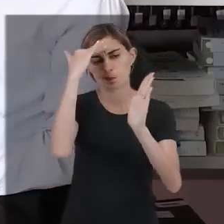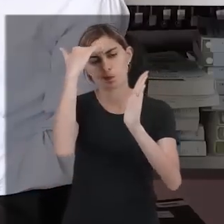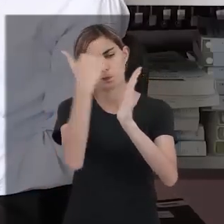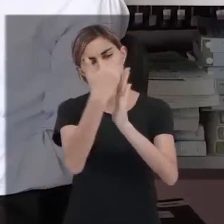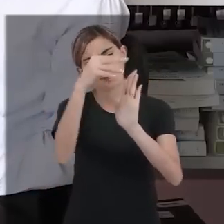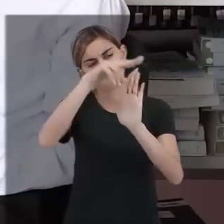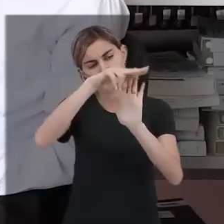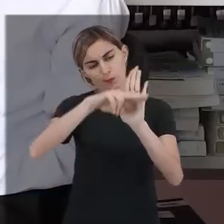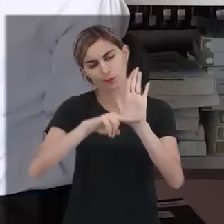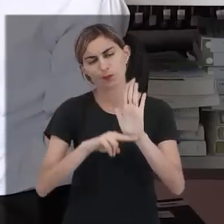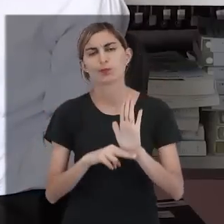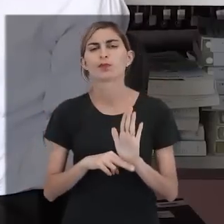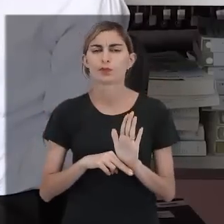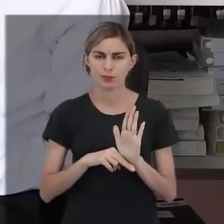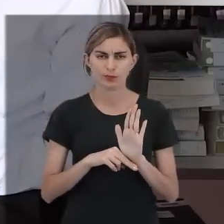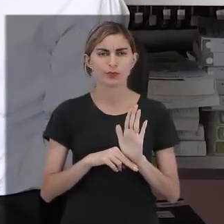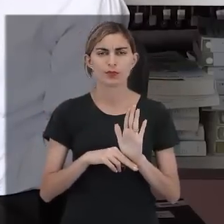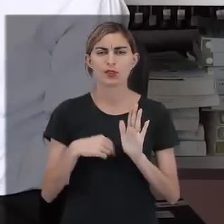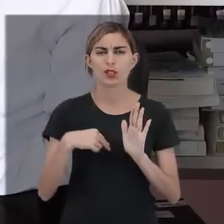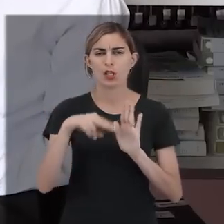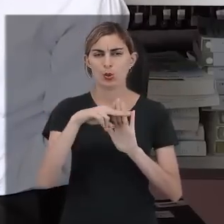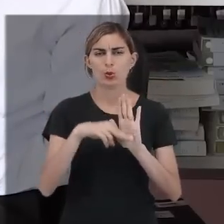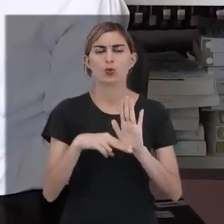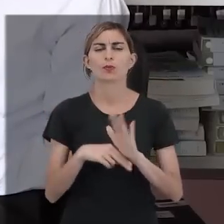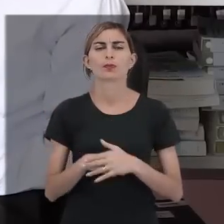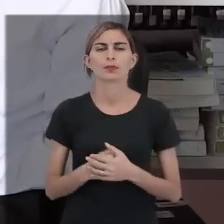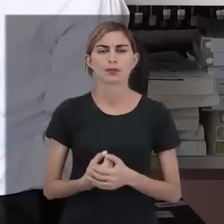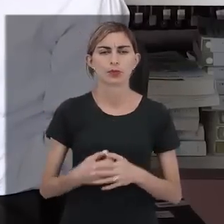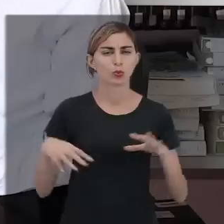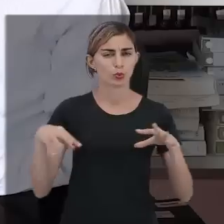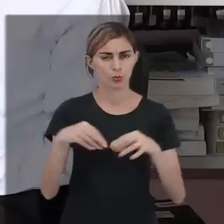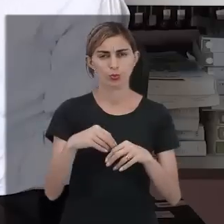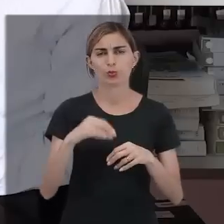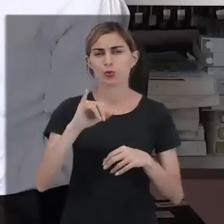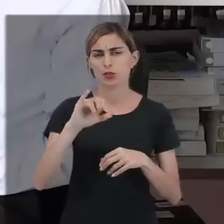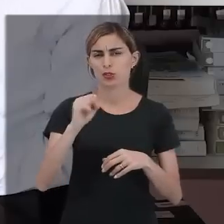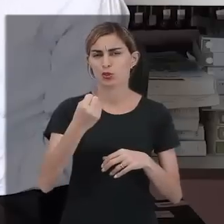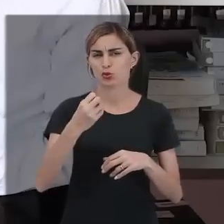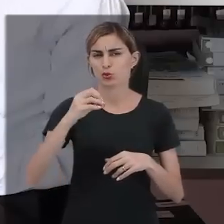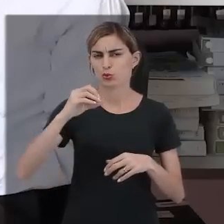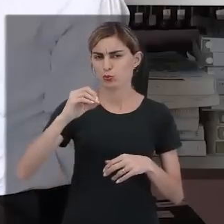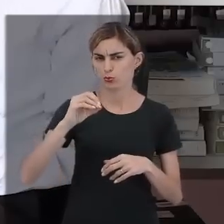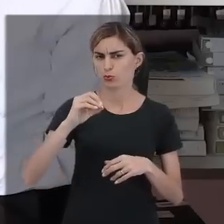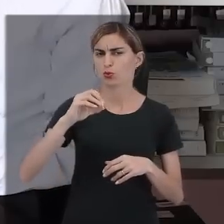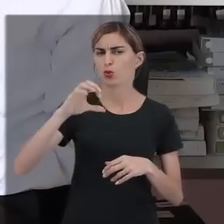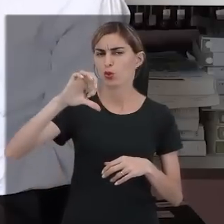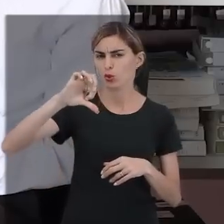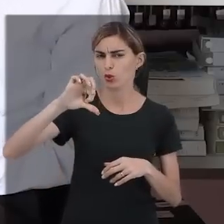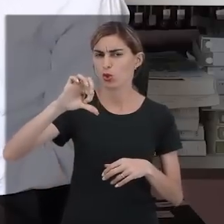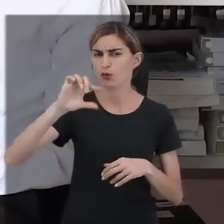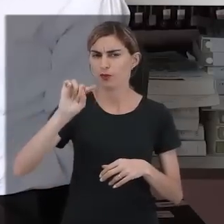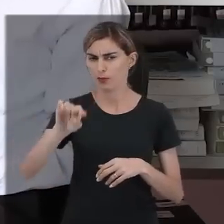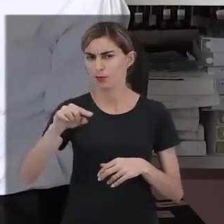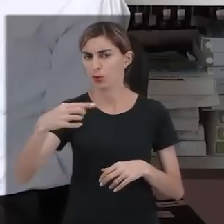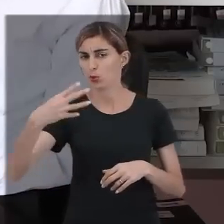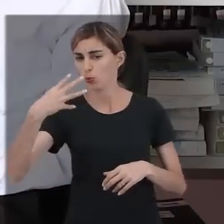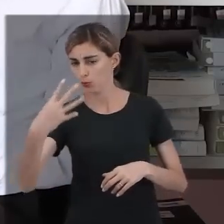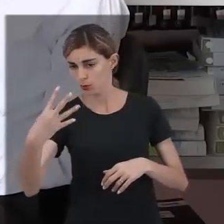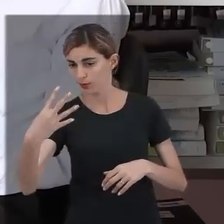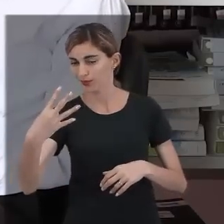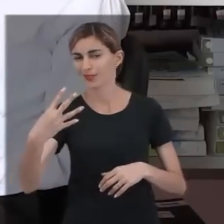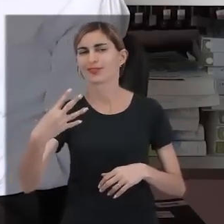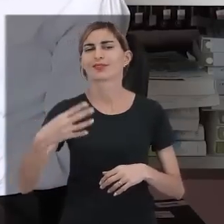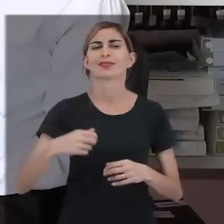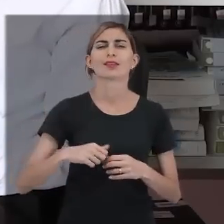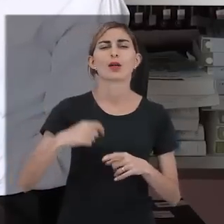respeitar todos os requisitos dessa norma, tá? A ISO 9004, que são três, né, a terceira, é